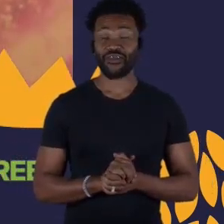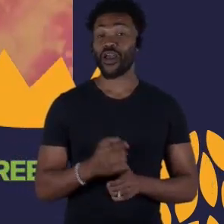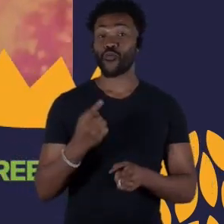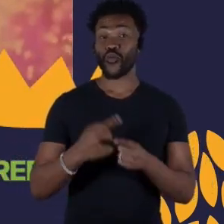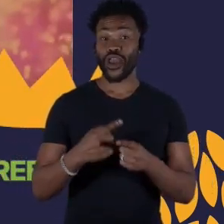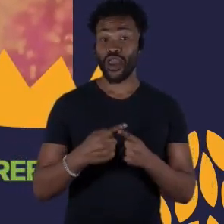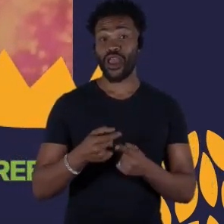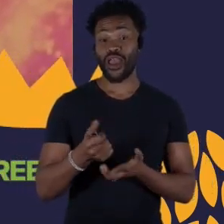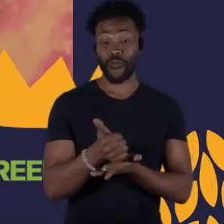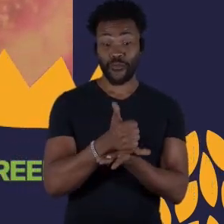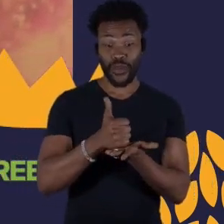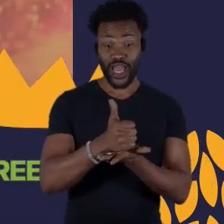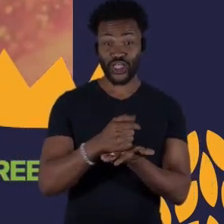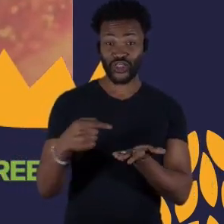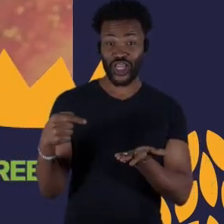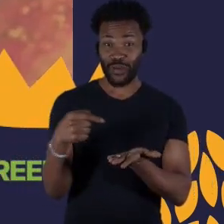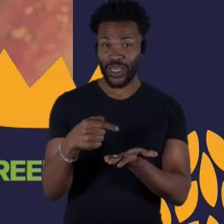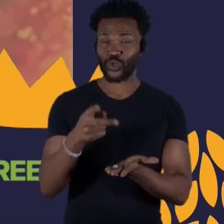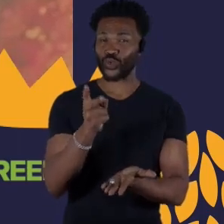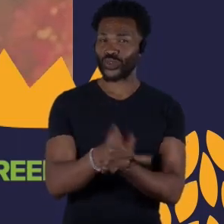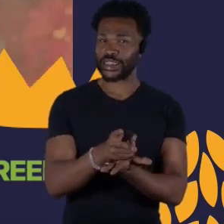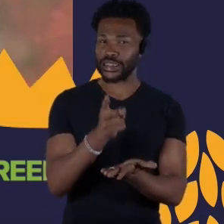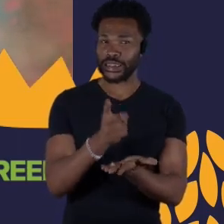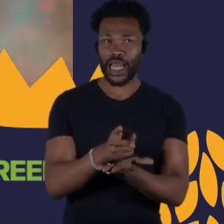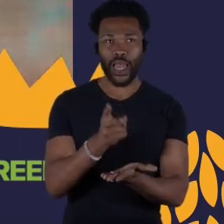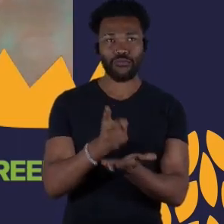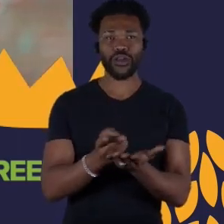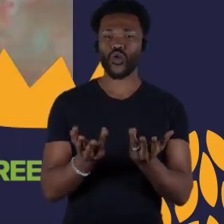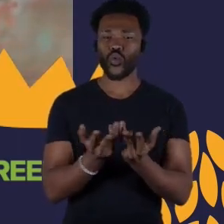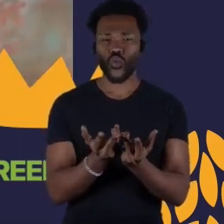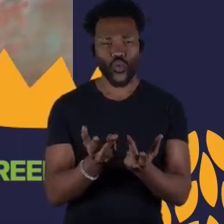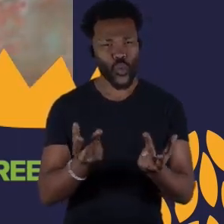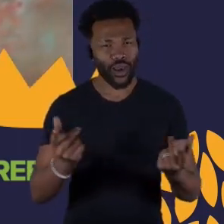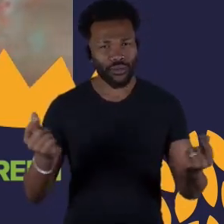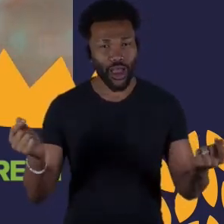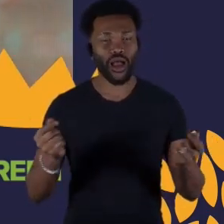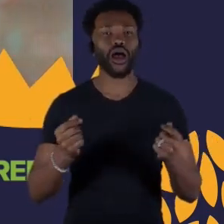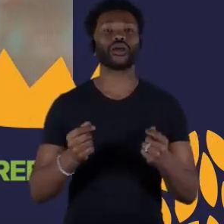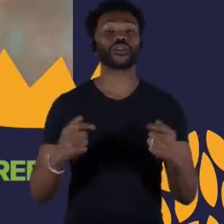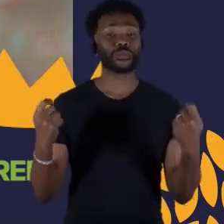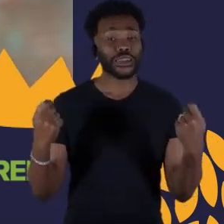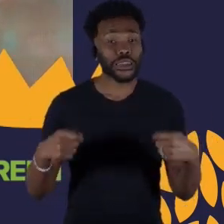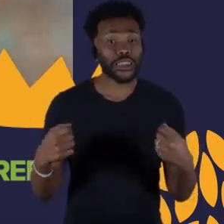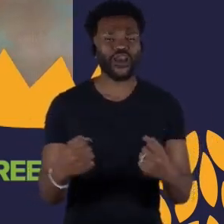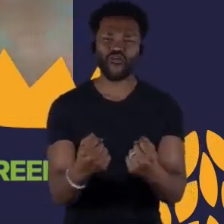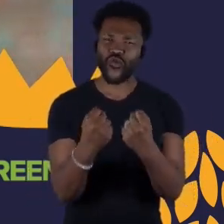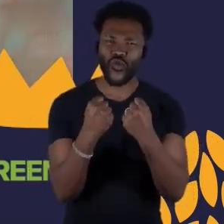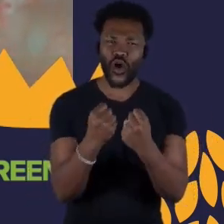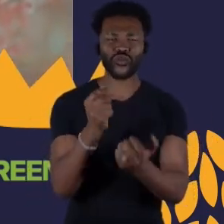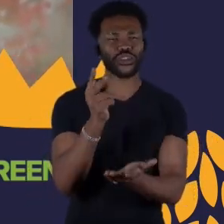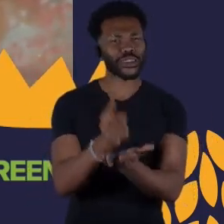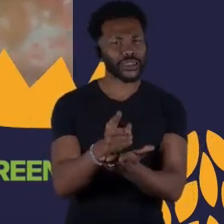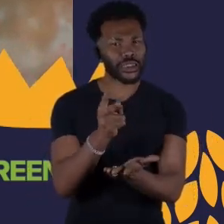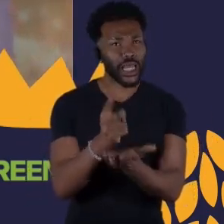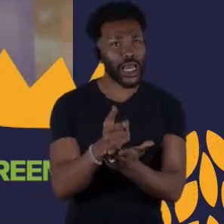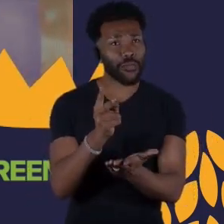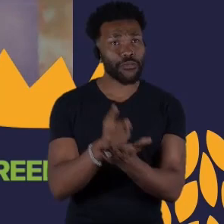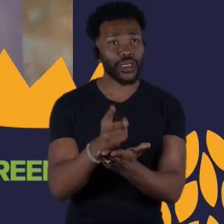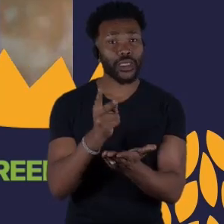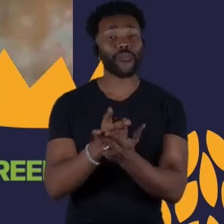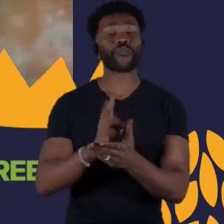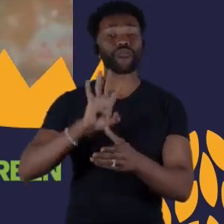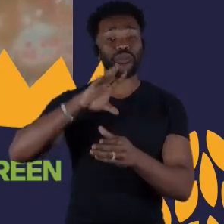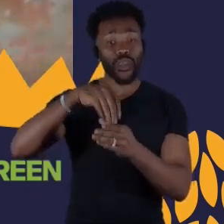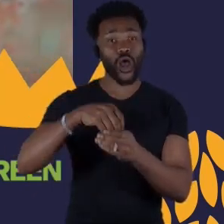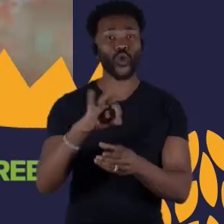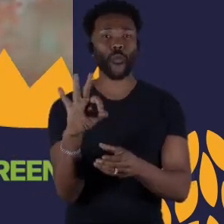Porque um medicamento tem que ser sempre a mesma qualidade, tem que ser consistente, sempre ter a mesma